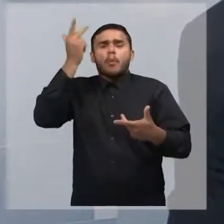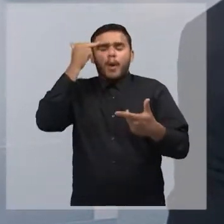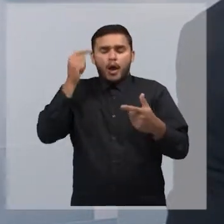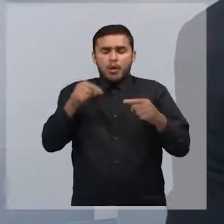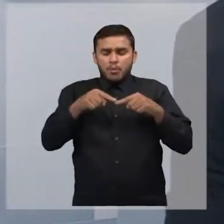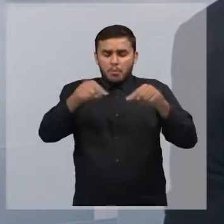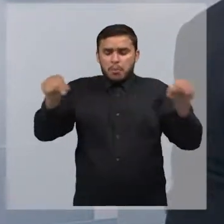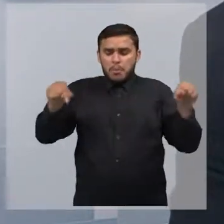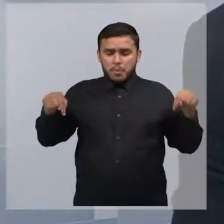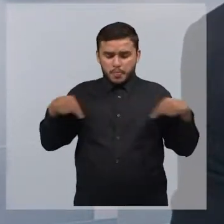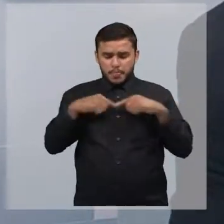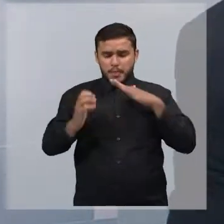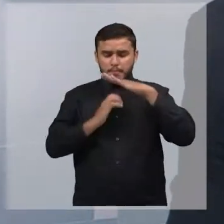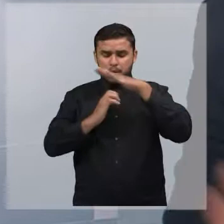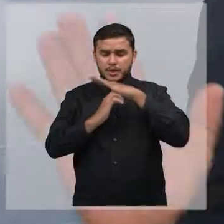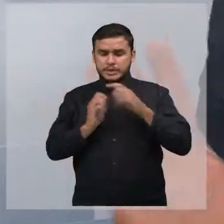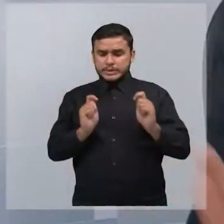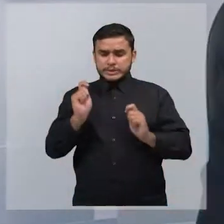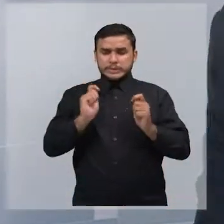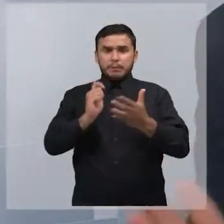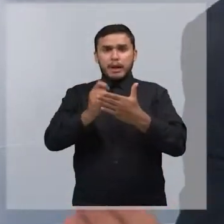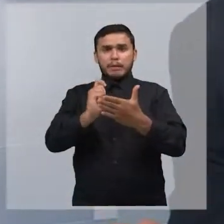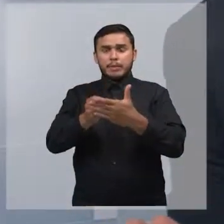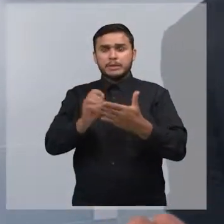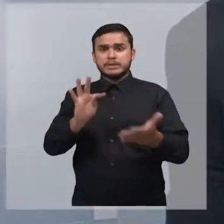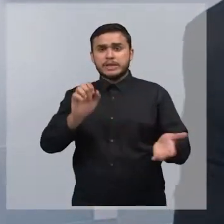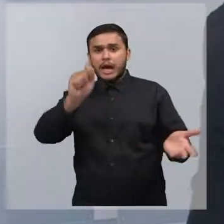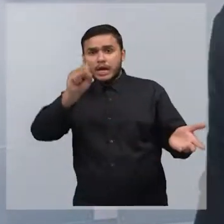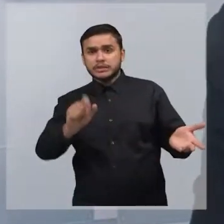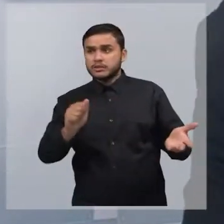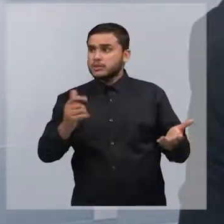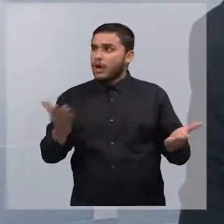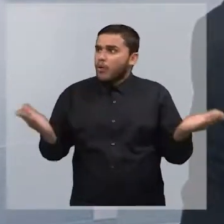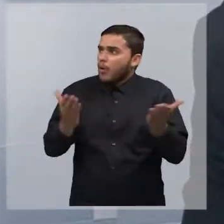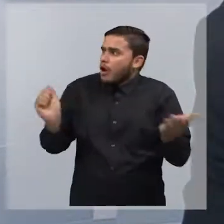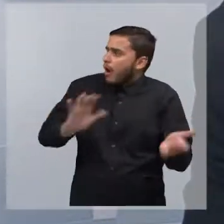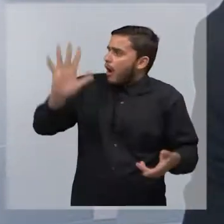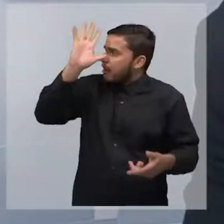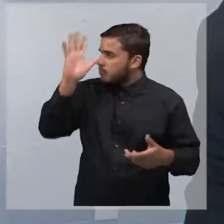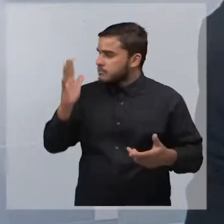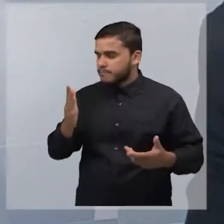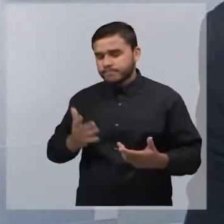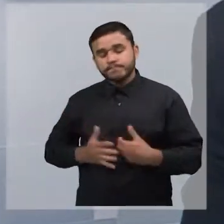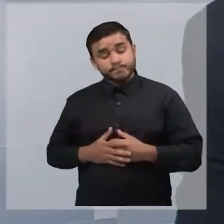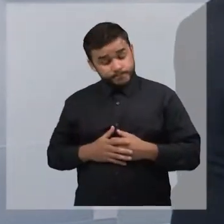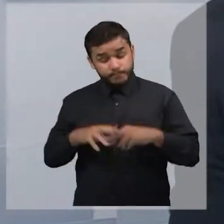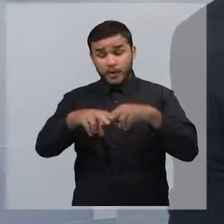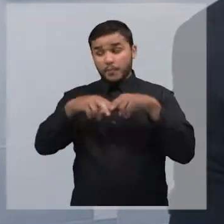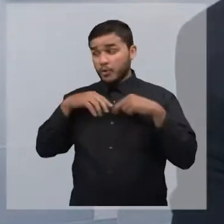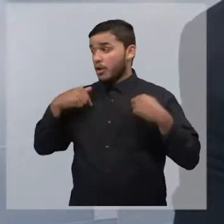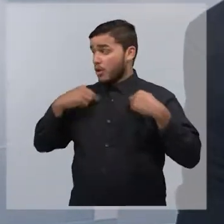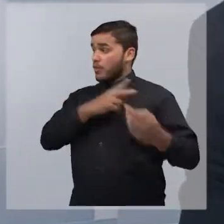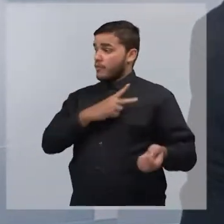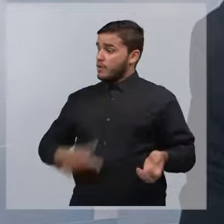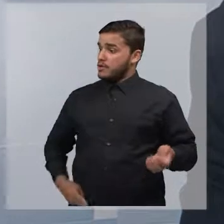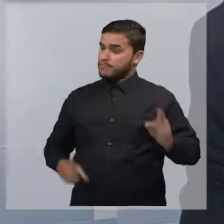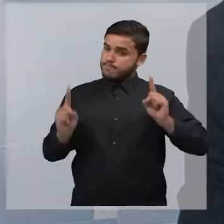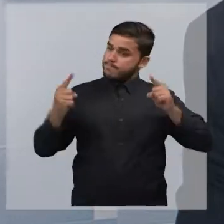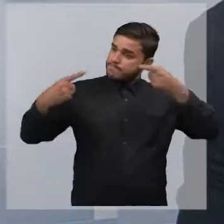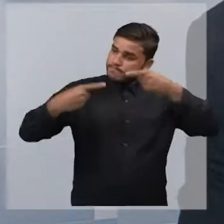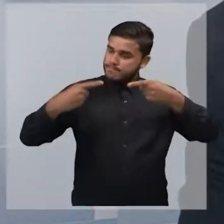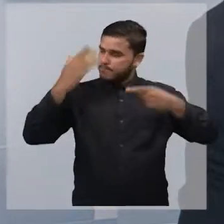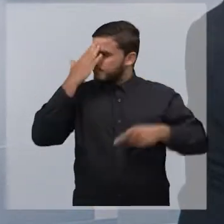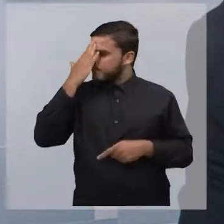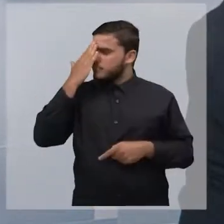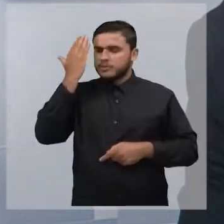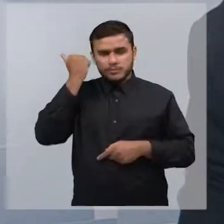ele pagava para o que ele está pagando. Bom, é por isso que eu acho que ser vereador de oposição faz bem neste momento,